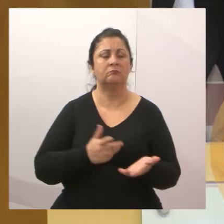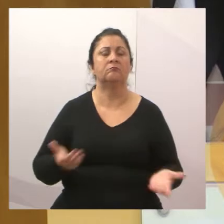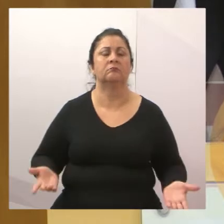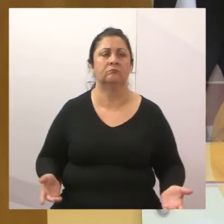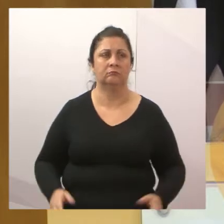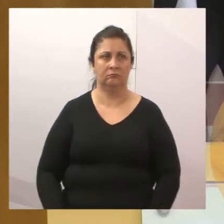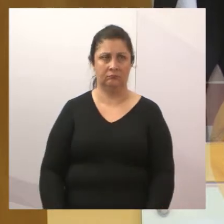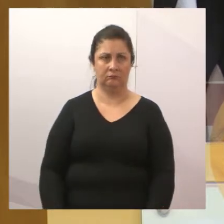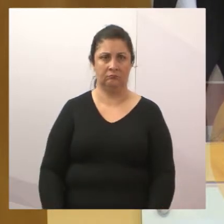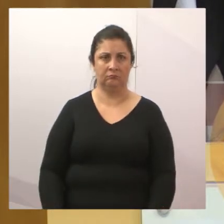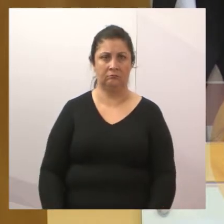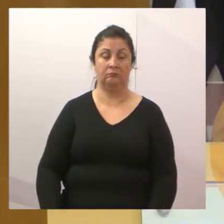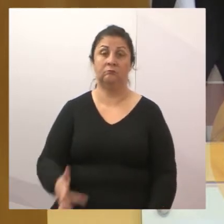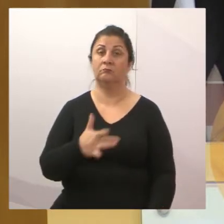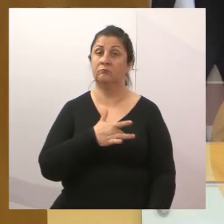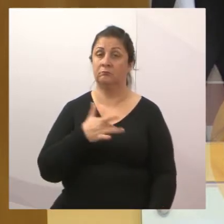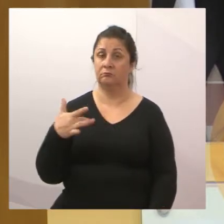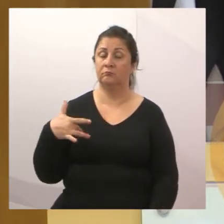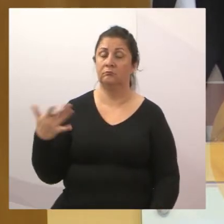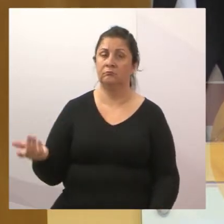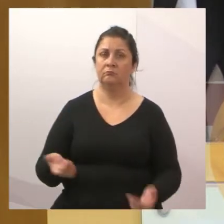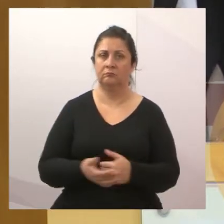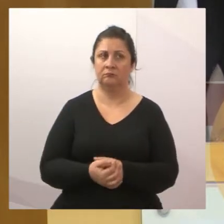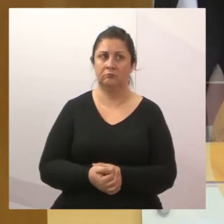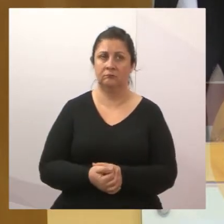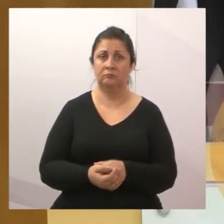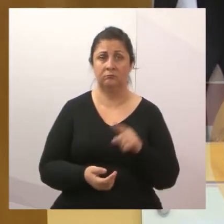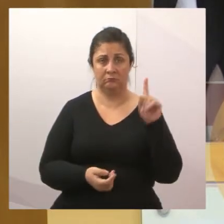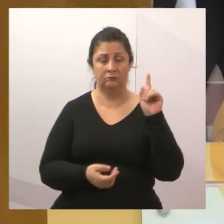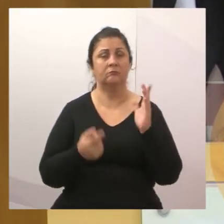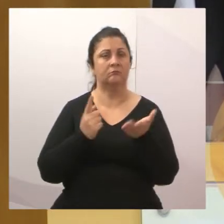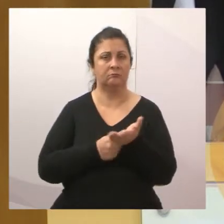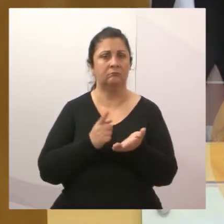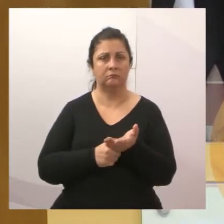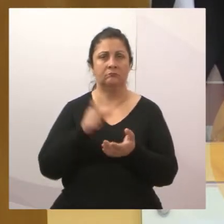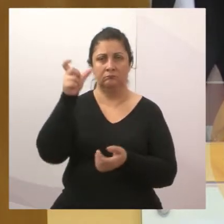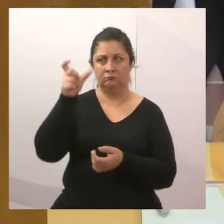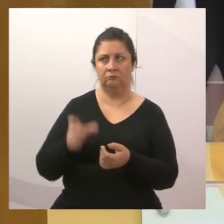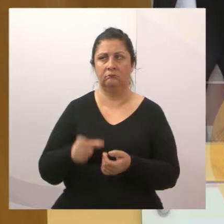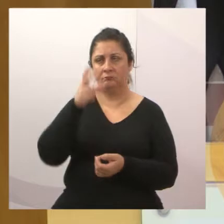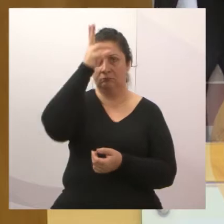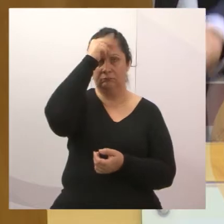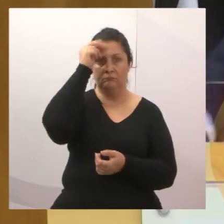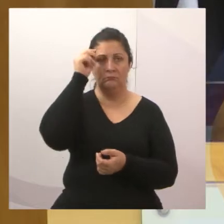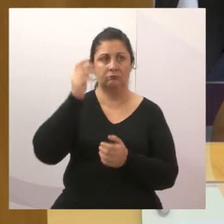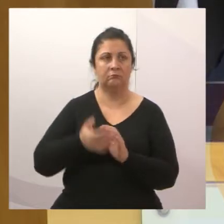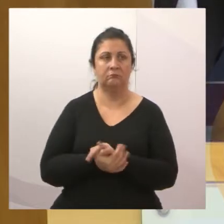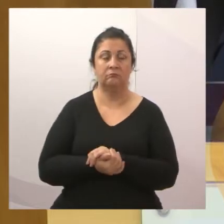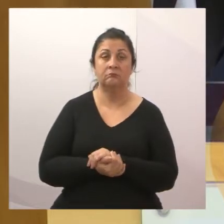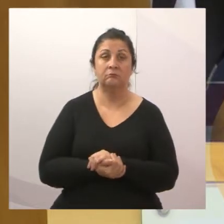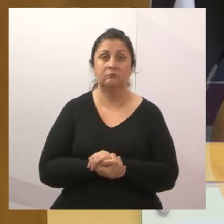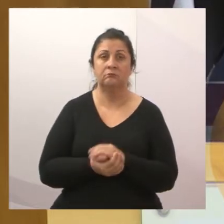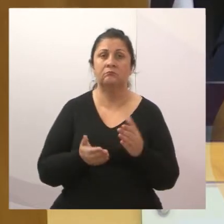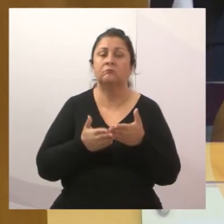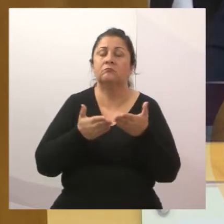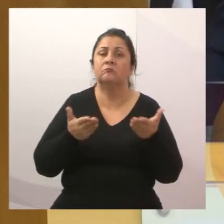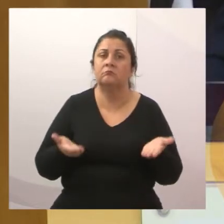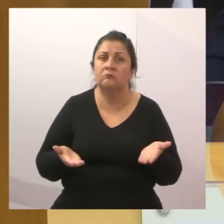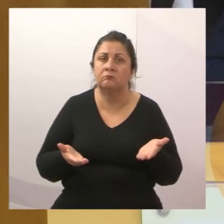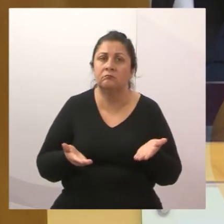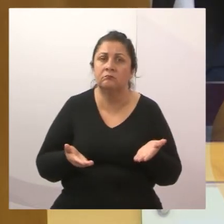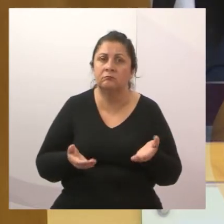prefeito, a área da saúde, né? Isso aqui é o programa de governo do prefeito, está aqui a construção